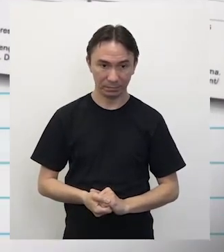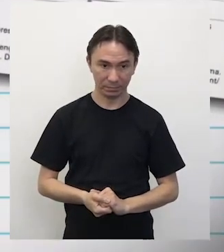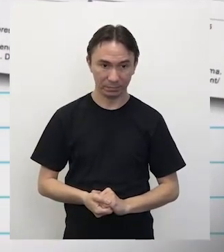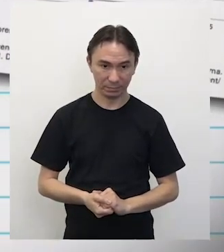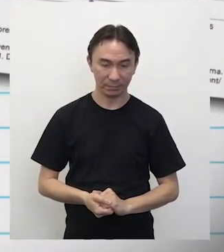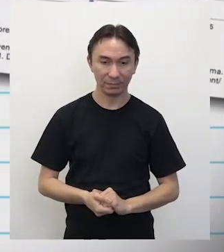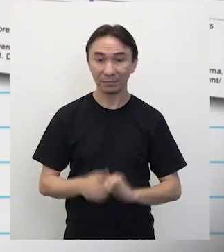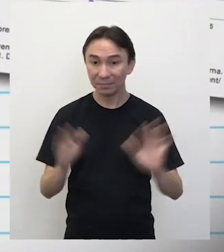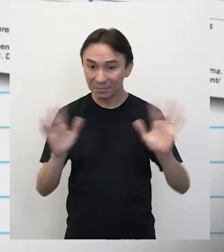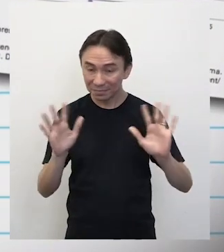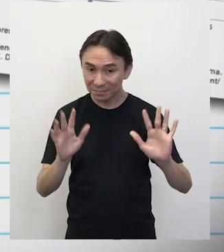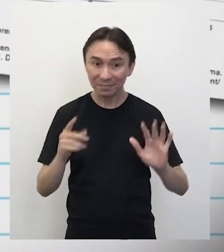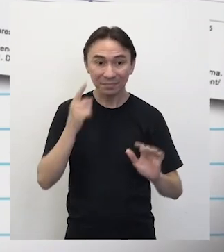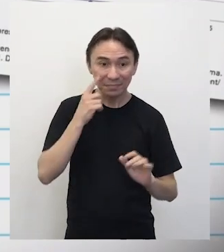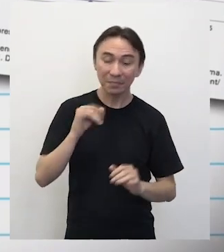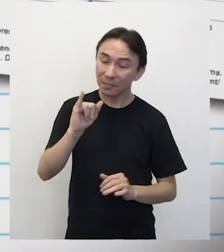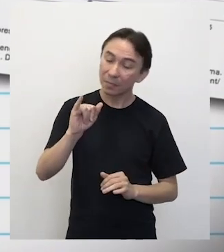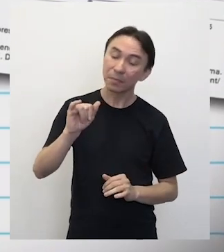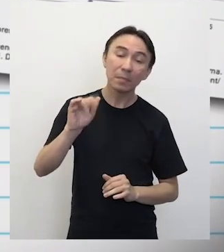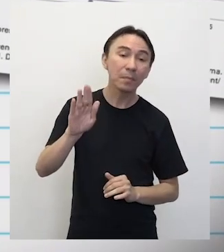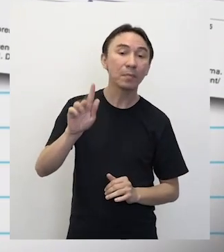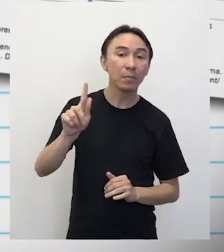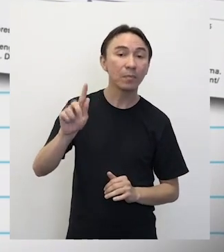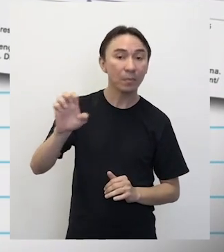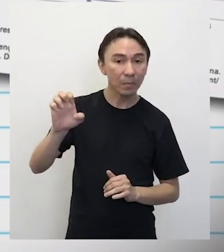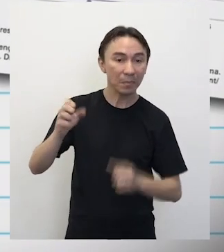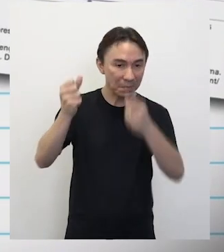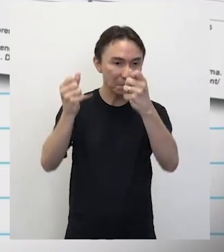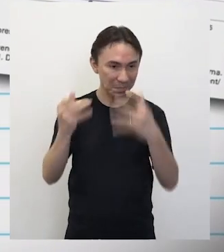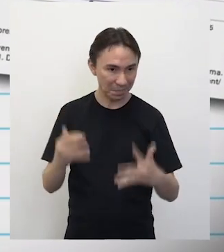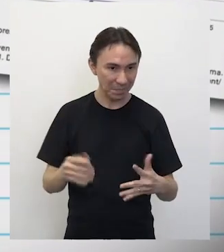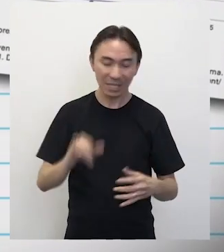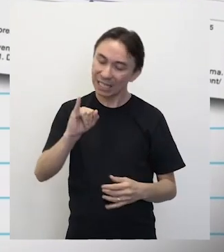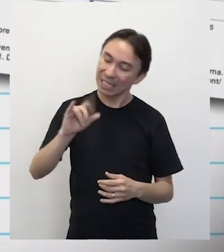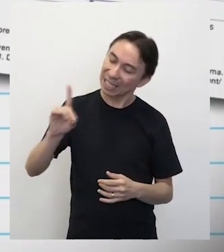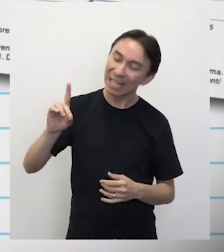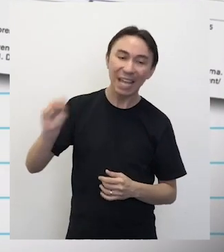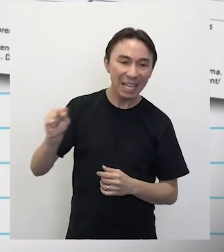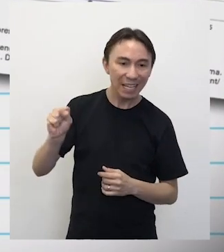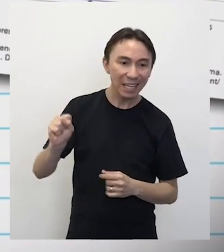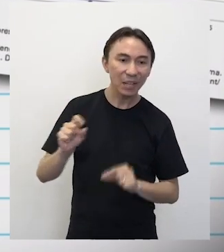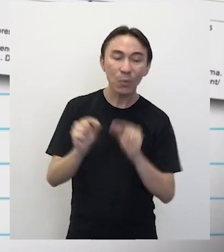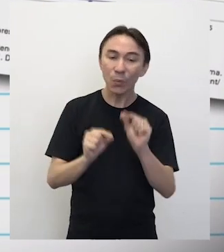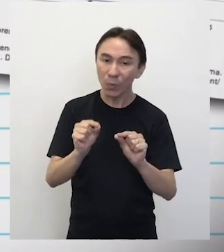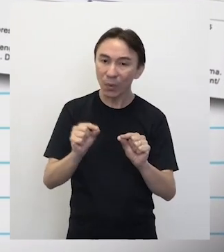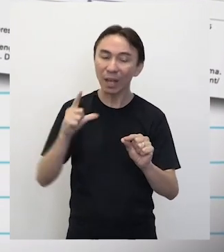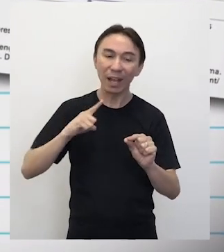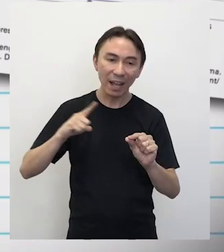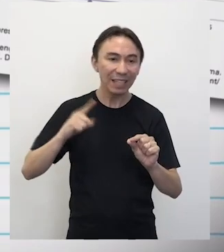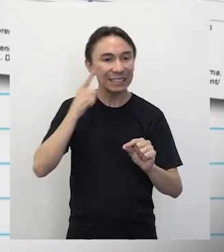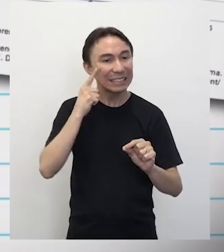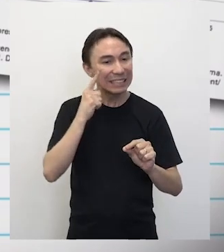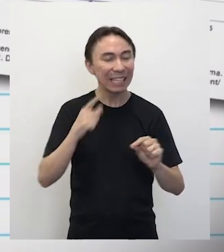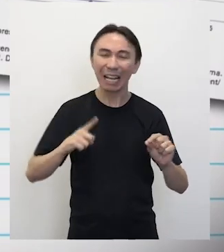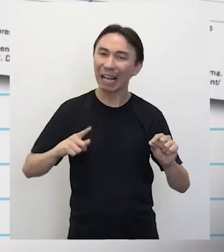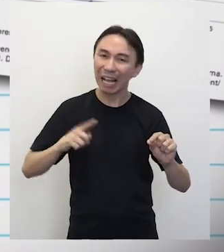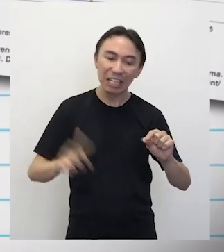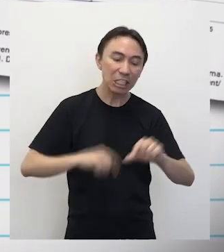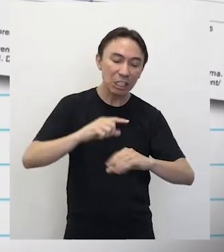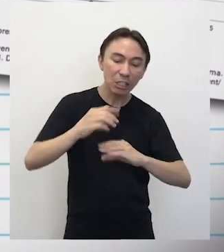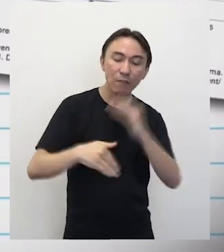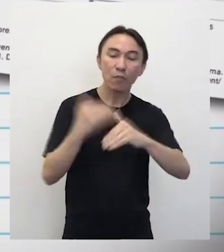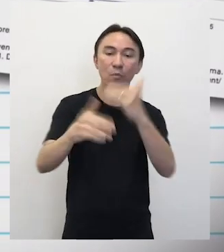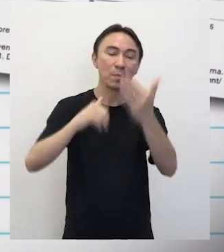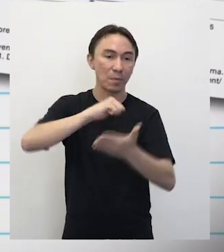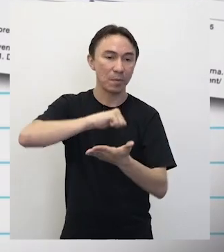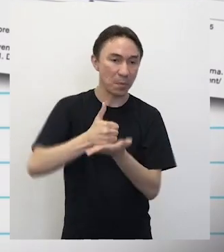Olá, sejam bem-vindos ao IBGE Explica. Hoje o tema é IDS, os Indicadores de Desenvolvimento Sustentável. Dividir para conquistar. Vamos